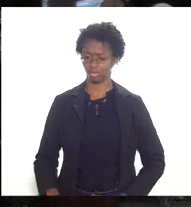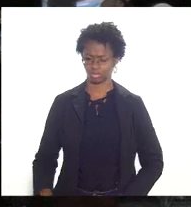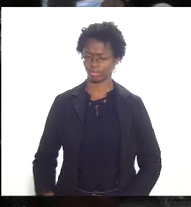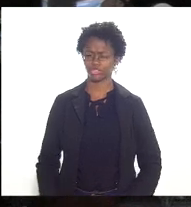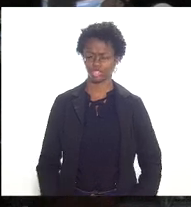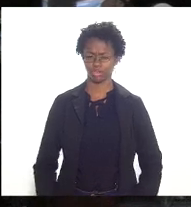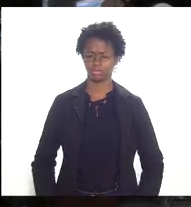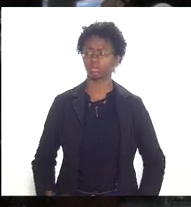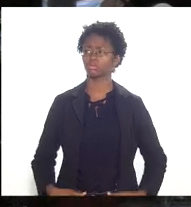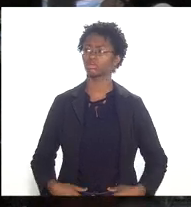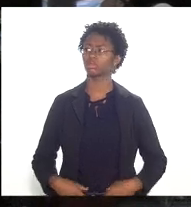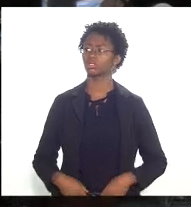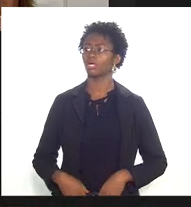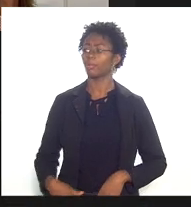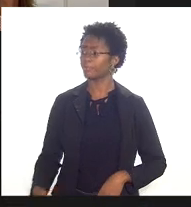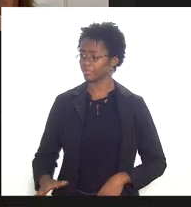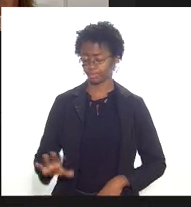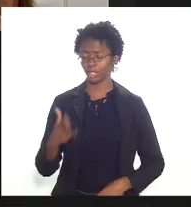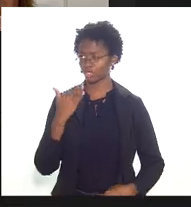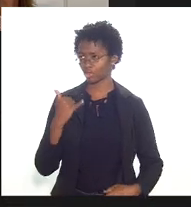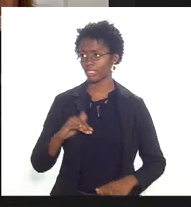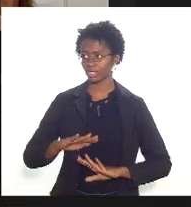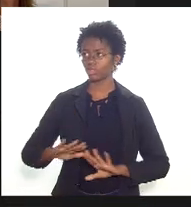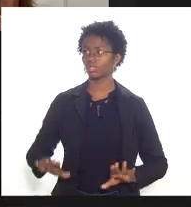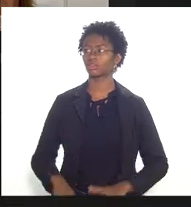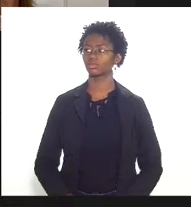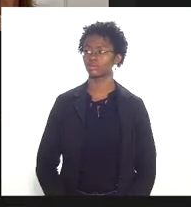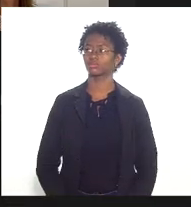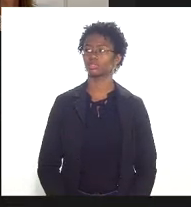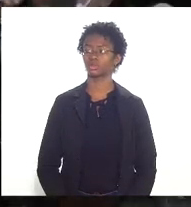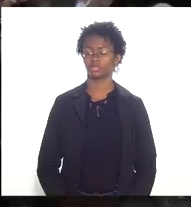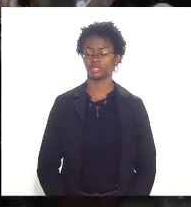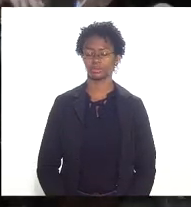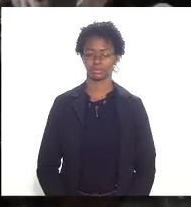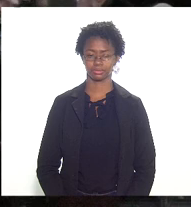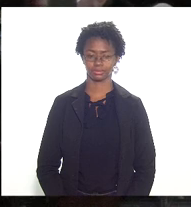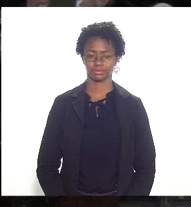presidente Alexandre o Alexandre que nova rock